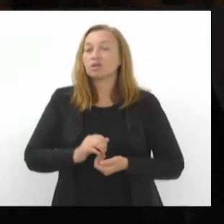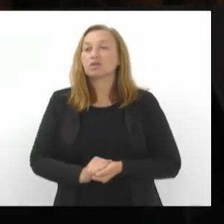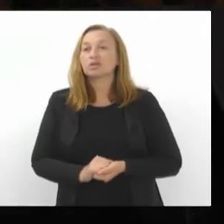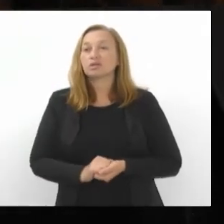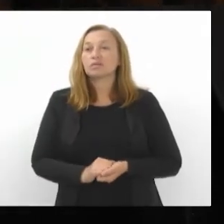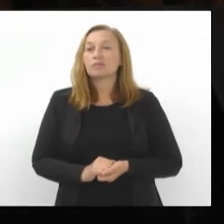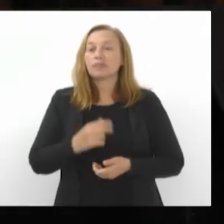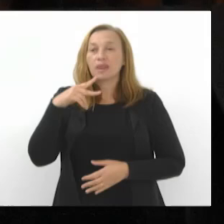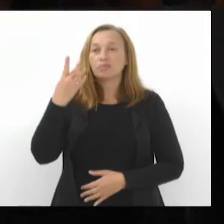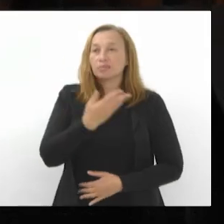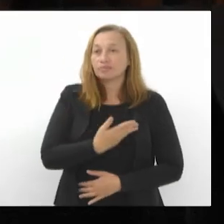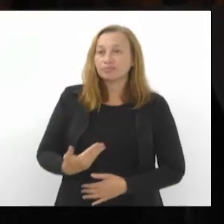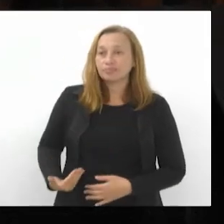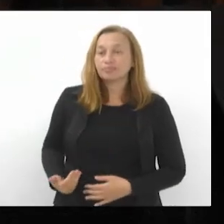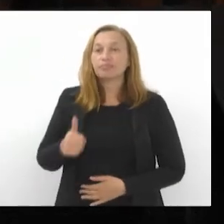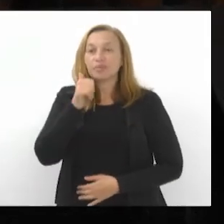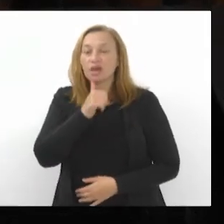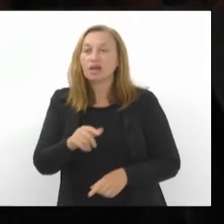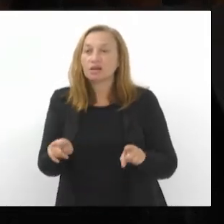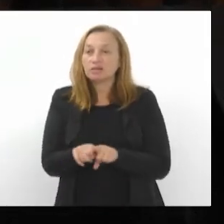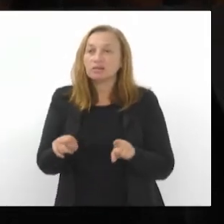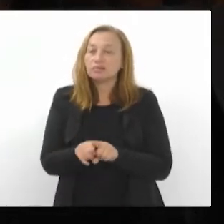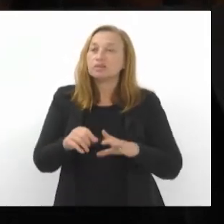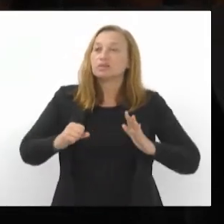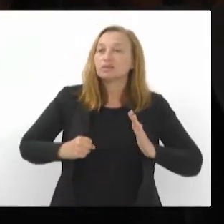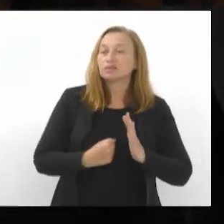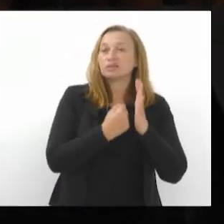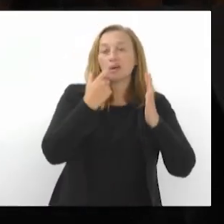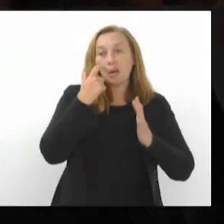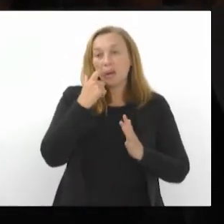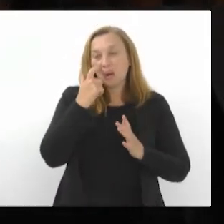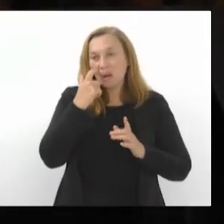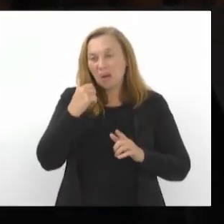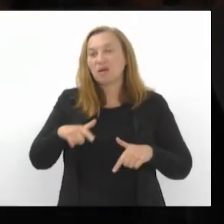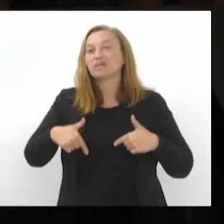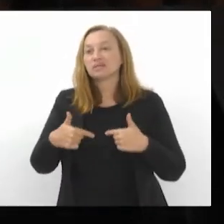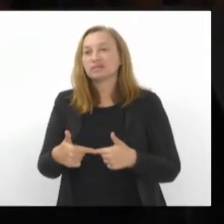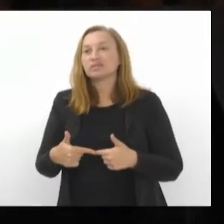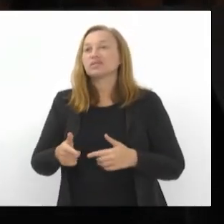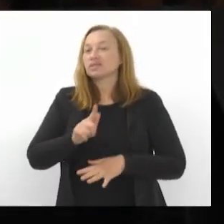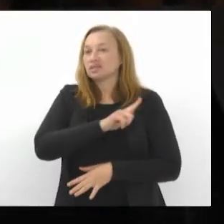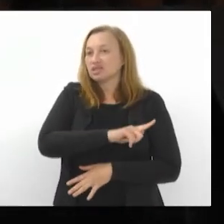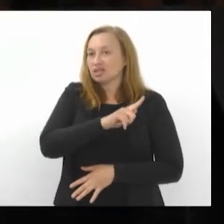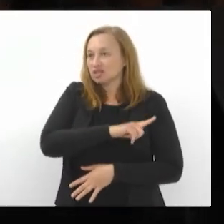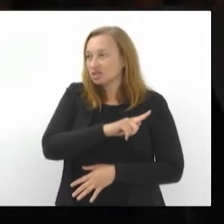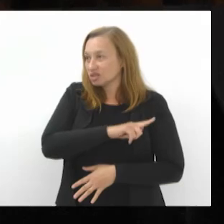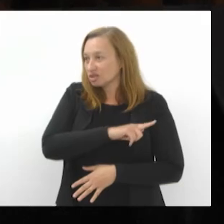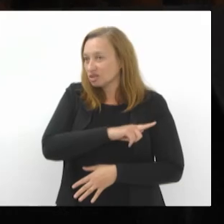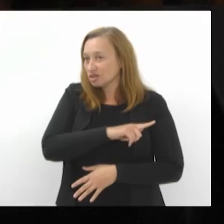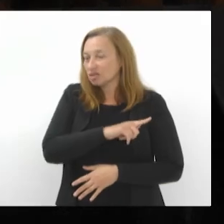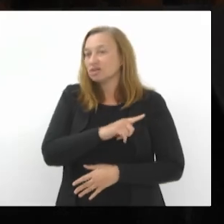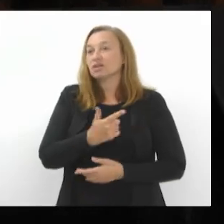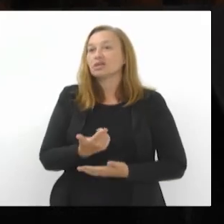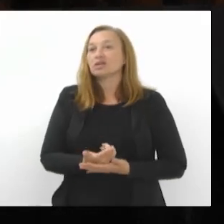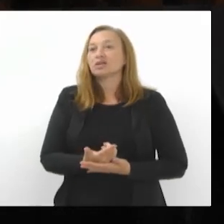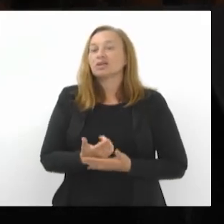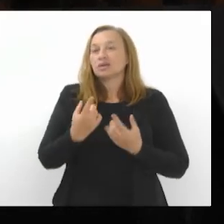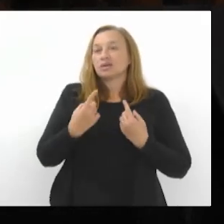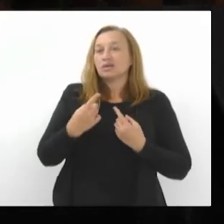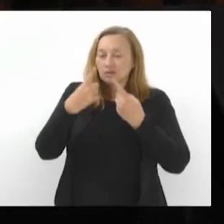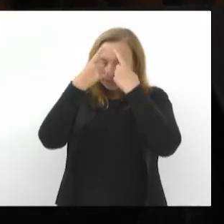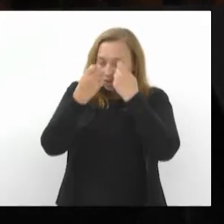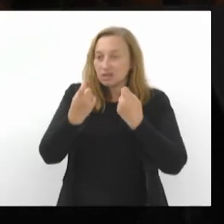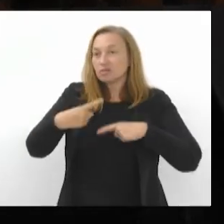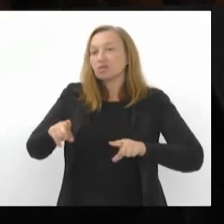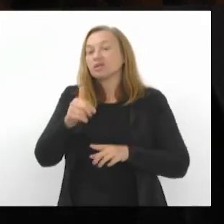A política pública para as mulheres também foi impactada. A ação, gestão operacional do Programa de Prevenção à Violência contra a